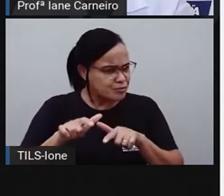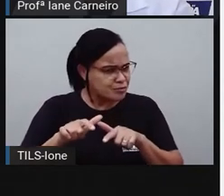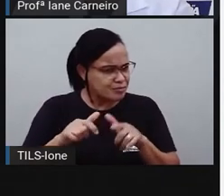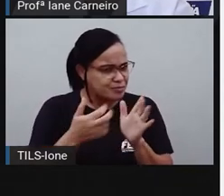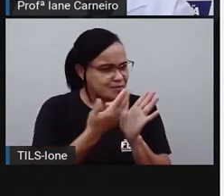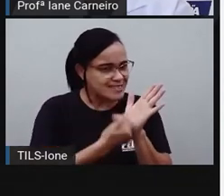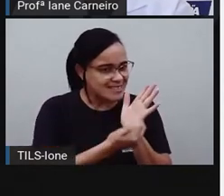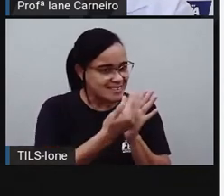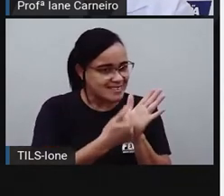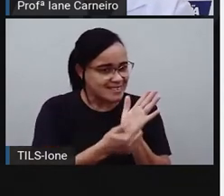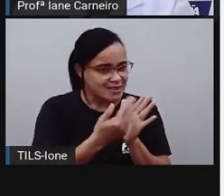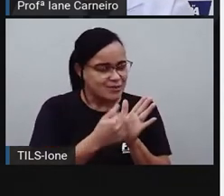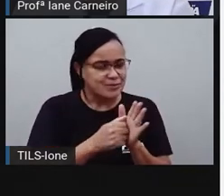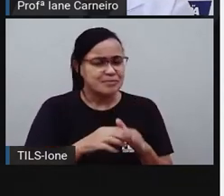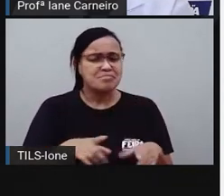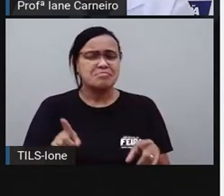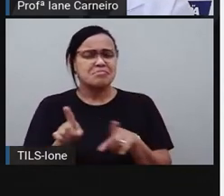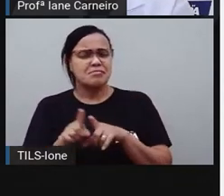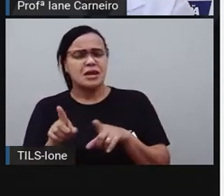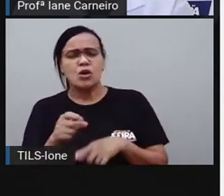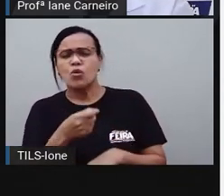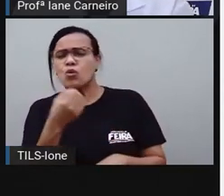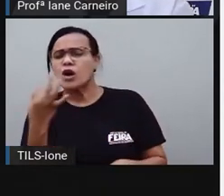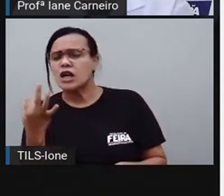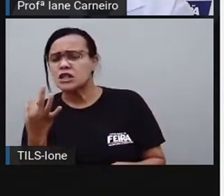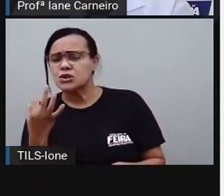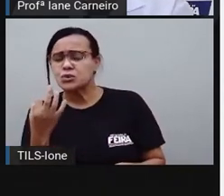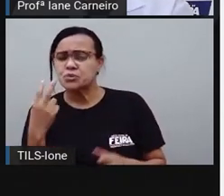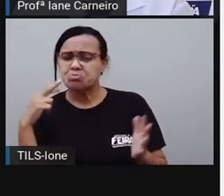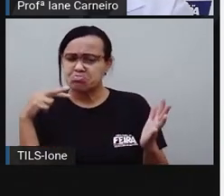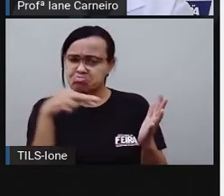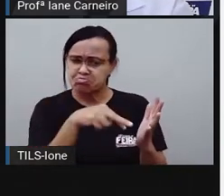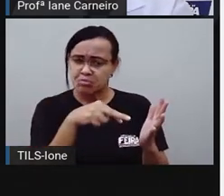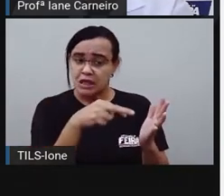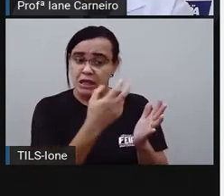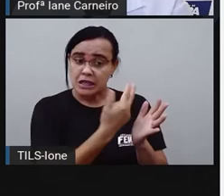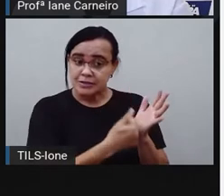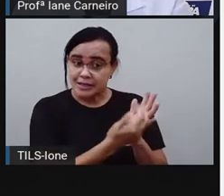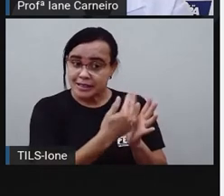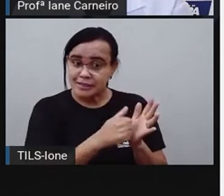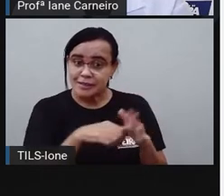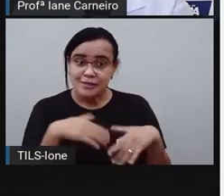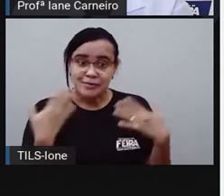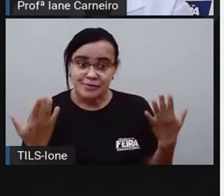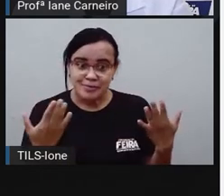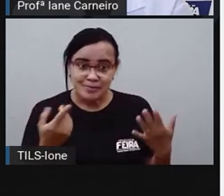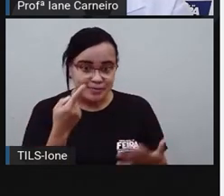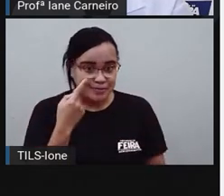quantos triângulos tem, né, nessa imagem? Vamos ver? Ó, um.